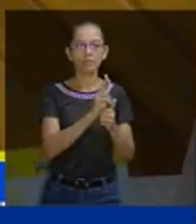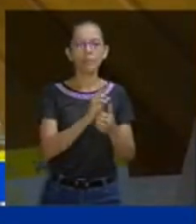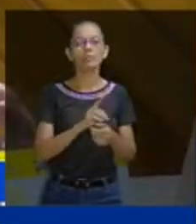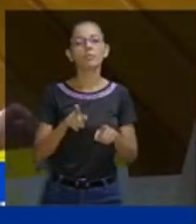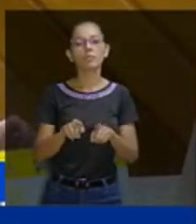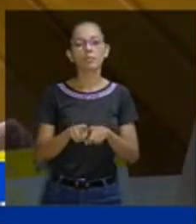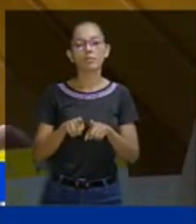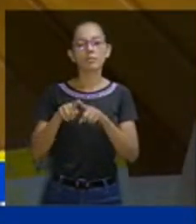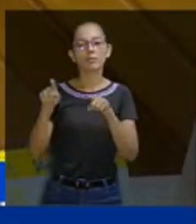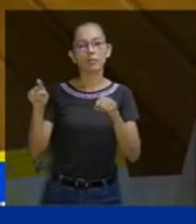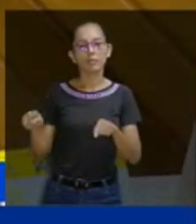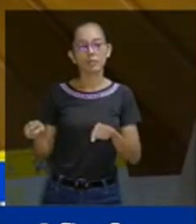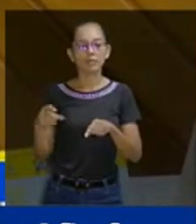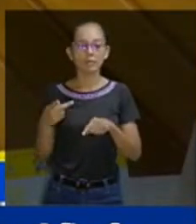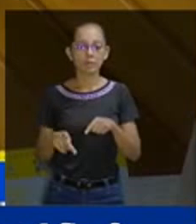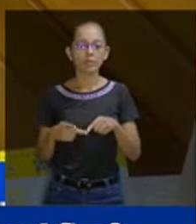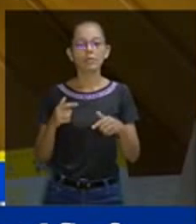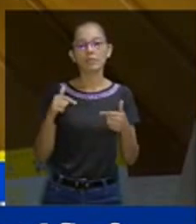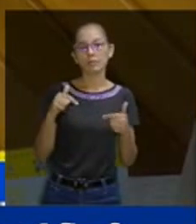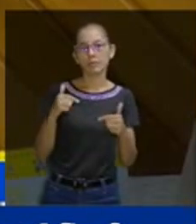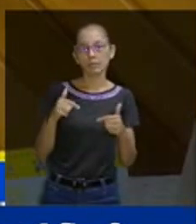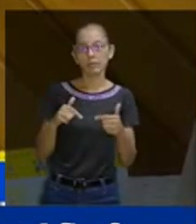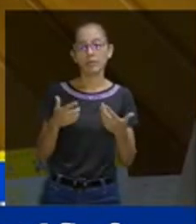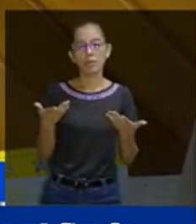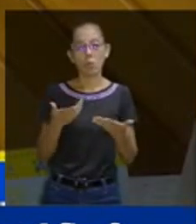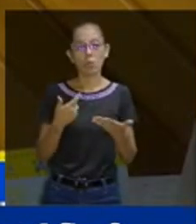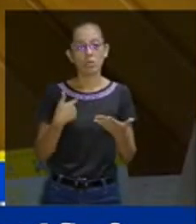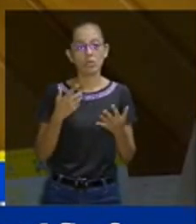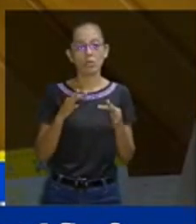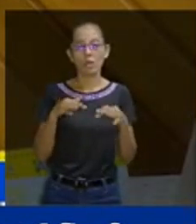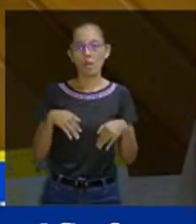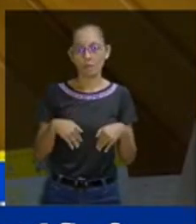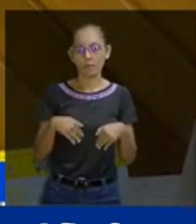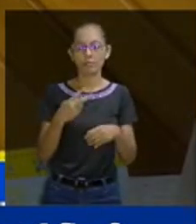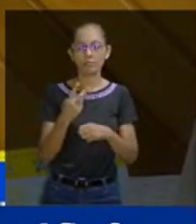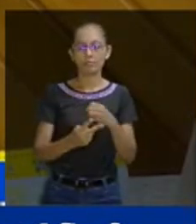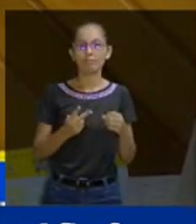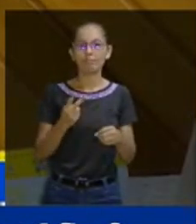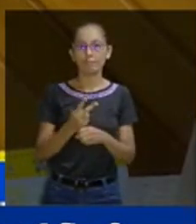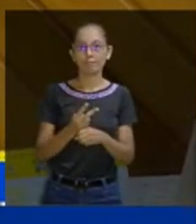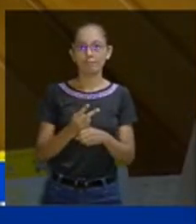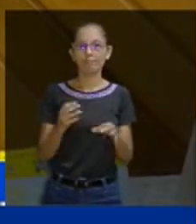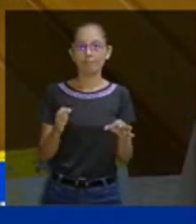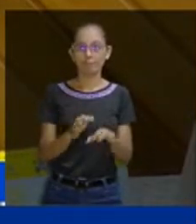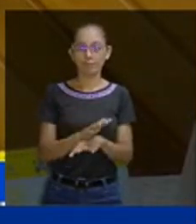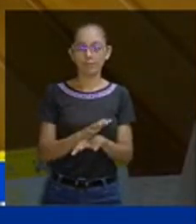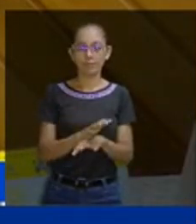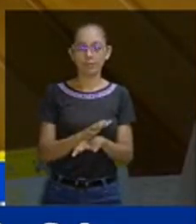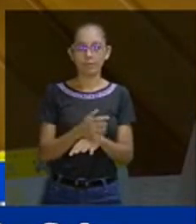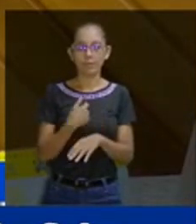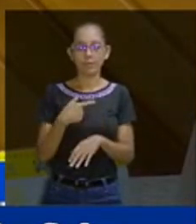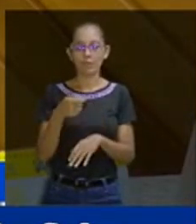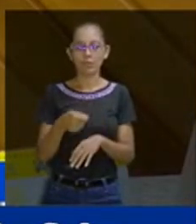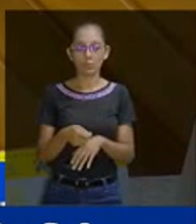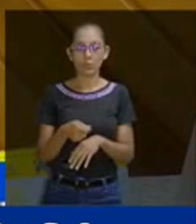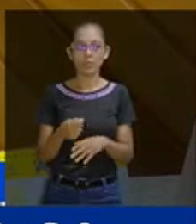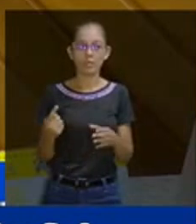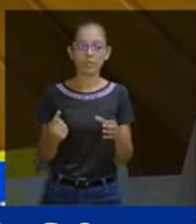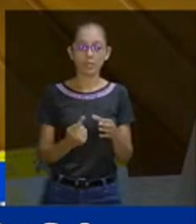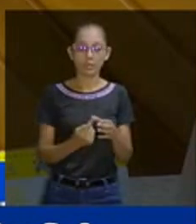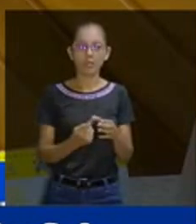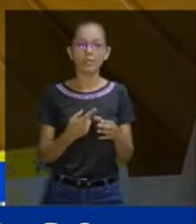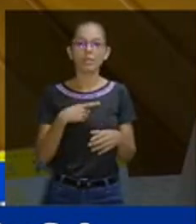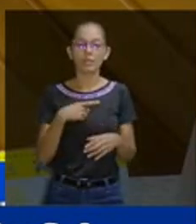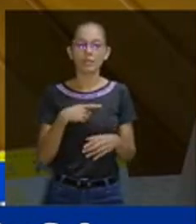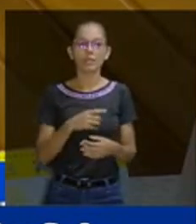na juíza Paola Santos. Hoje encerro meu biênio como juíza membro dessa especializada. O exercício da